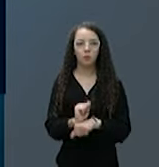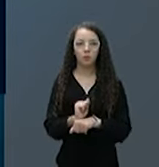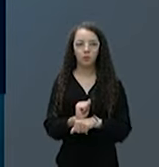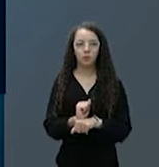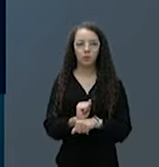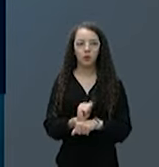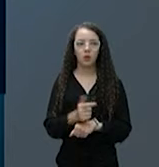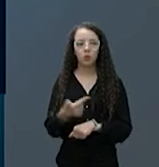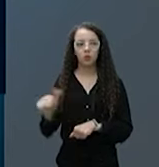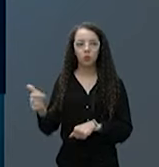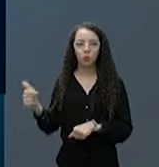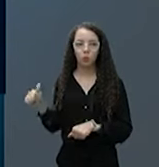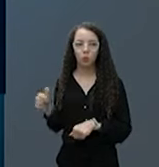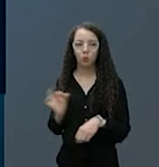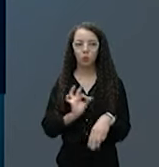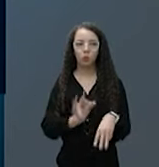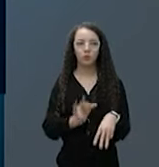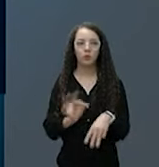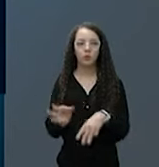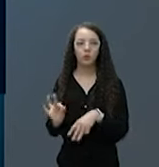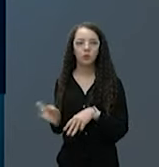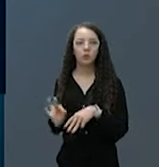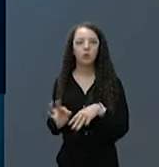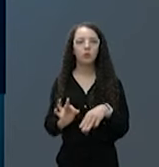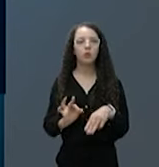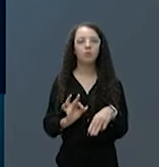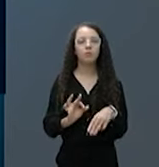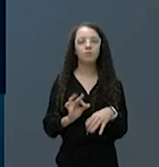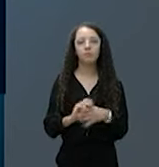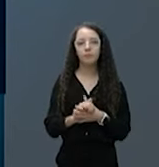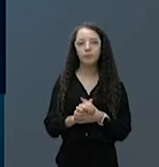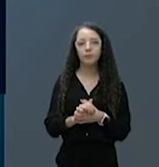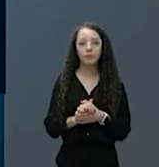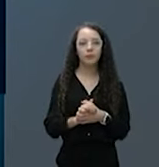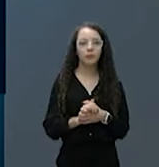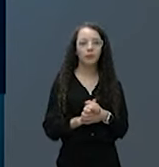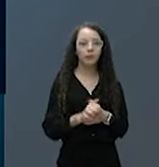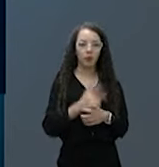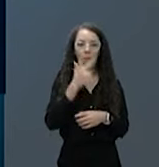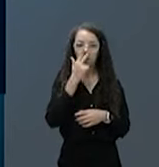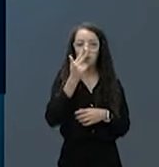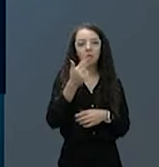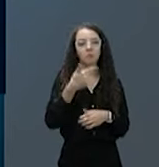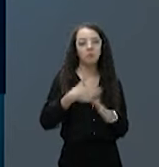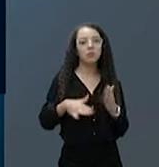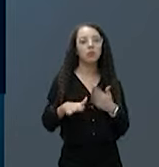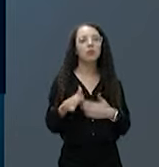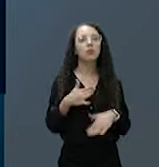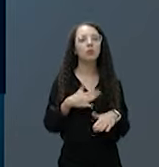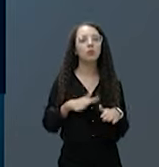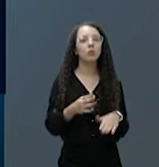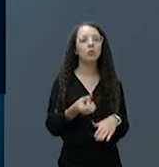demais. Há um que me parece aqui tranquilo, o número 29, que